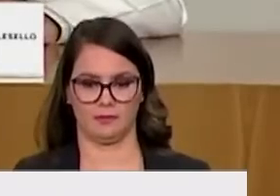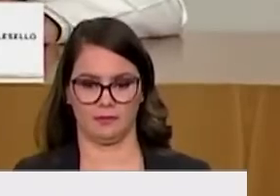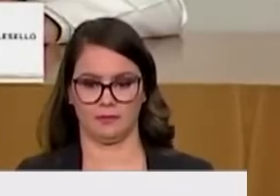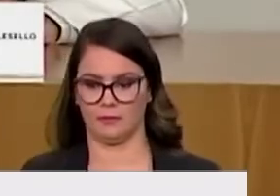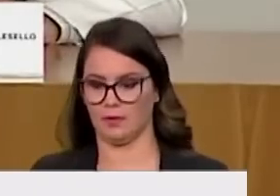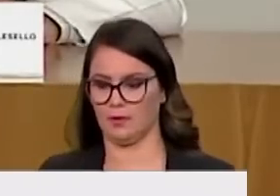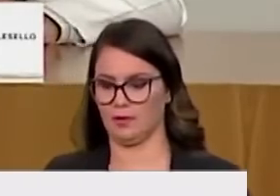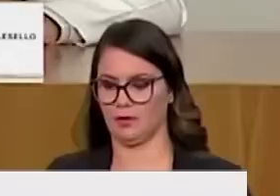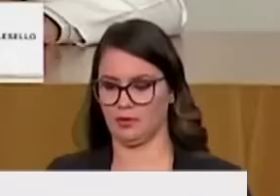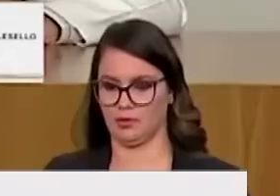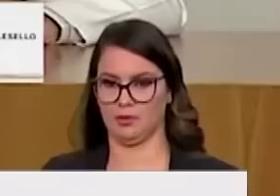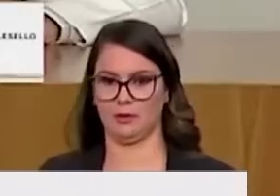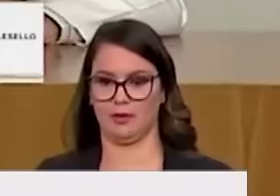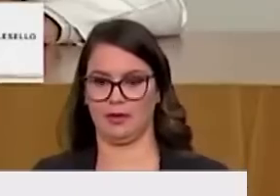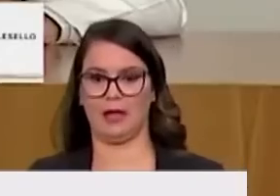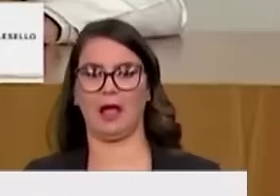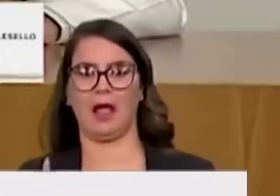Giancarlo Polezello.